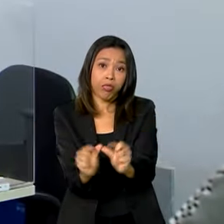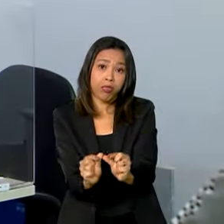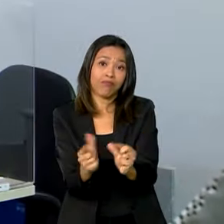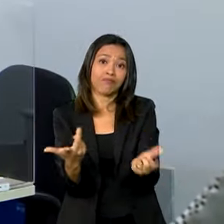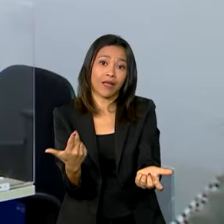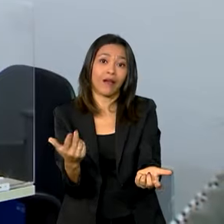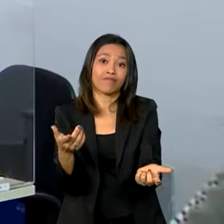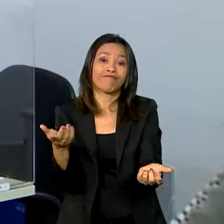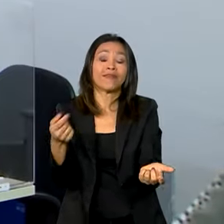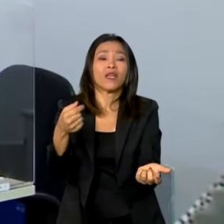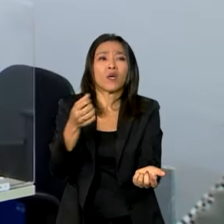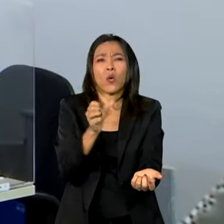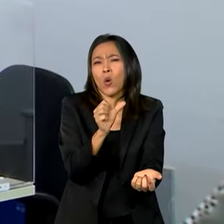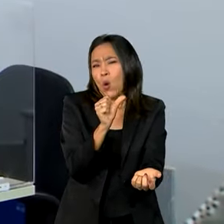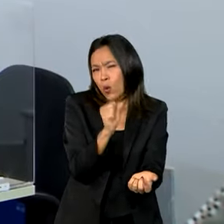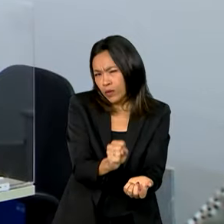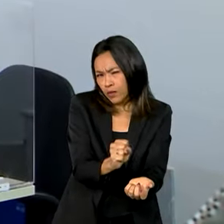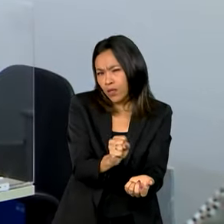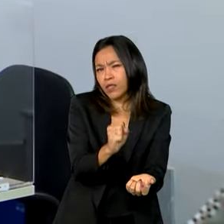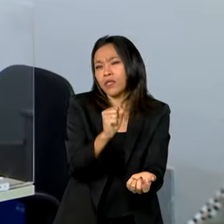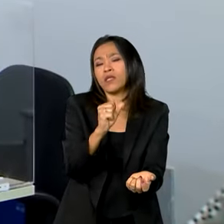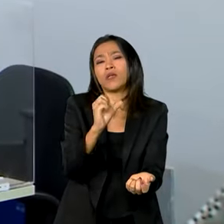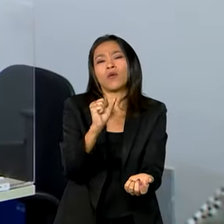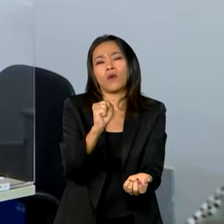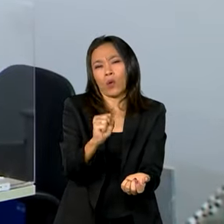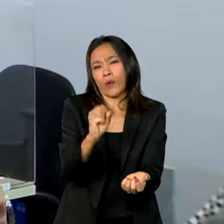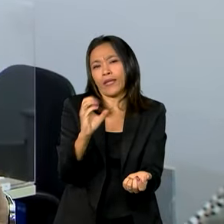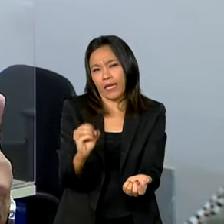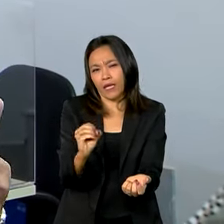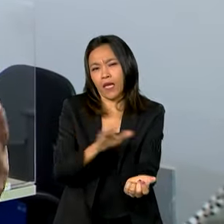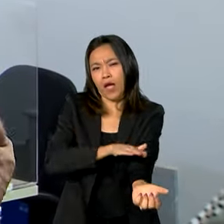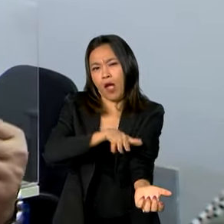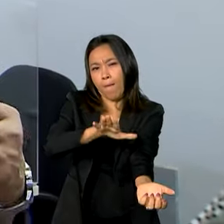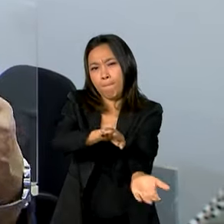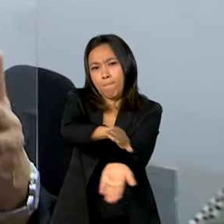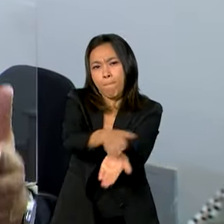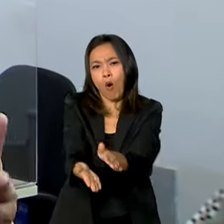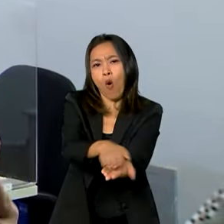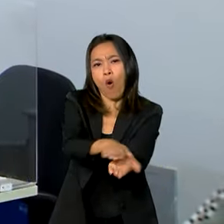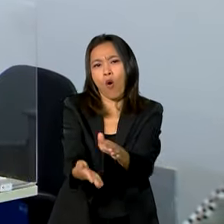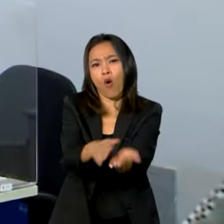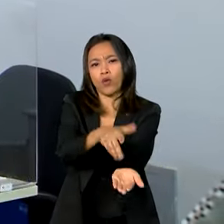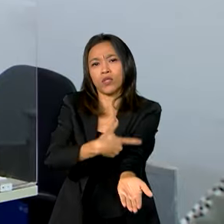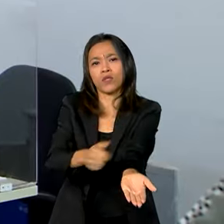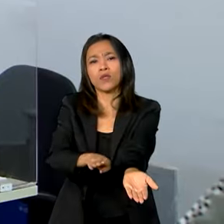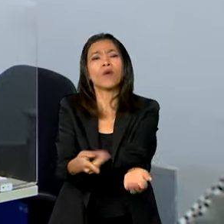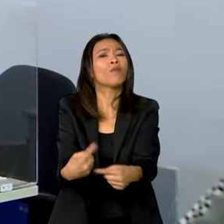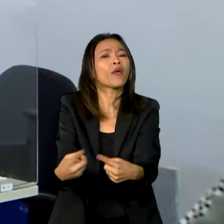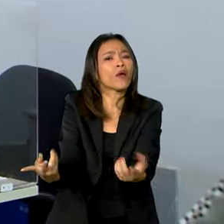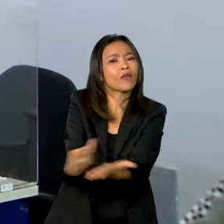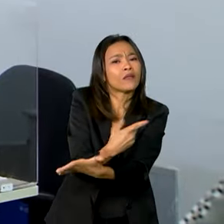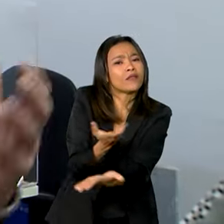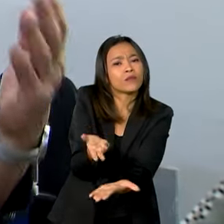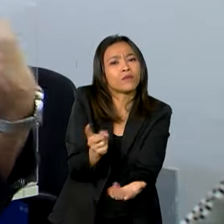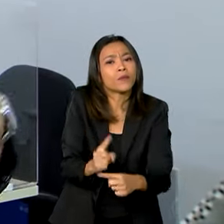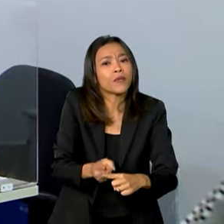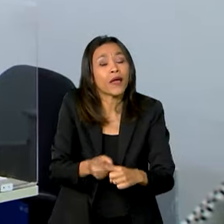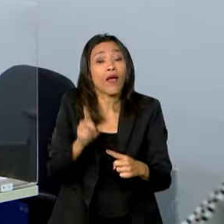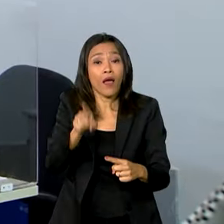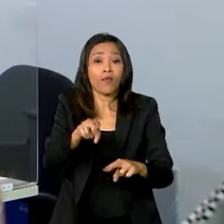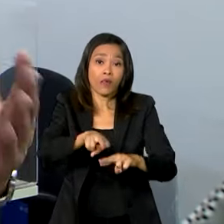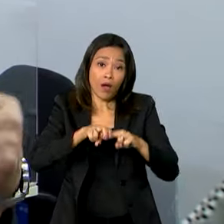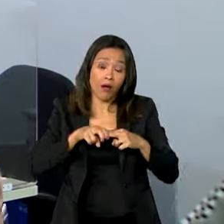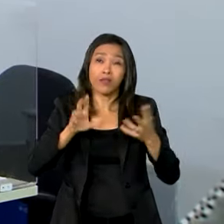espera, né, de 880 bolsas. Por que que aconteceu isso? Né? Em decorrência, muitas vezes, né, da mudança